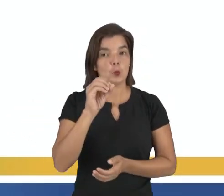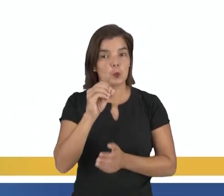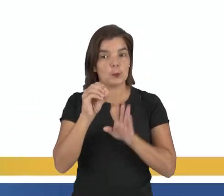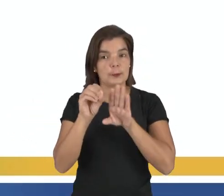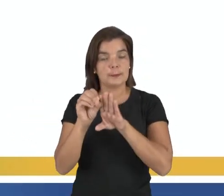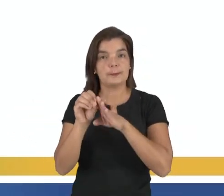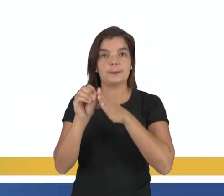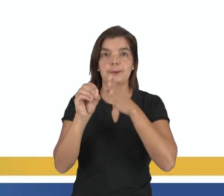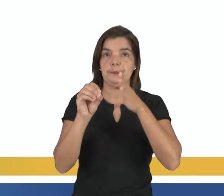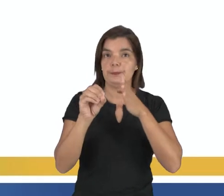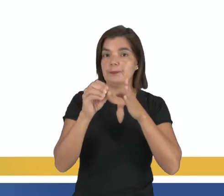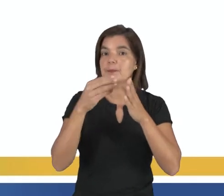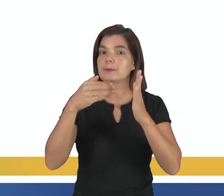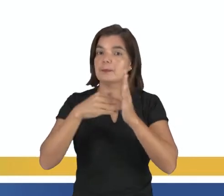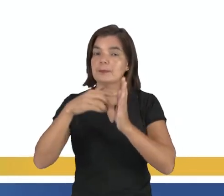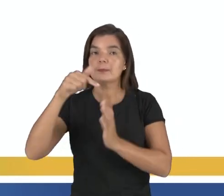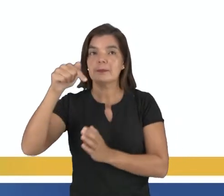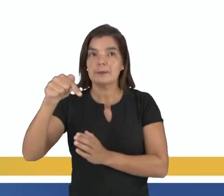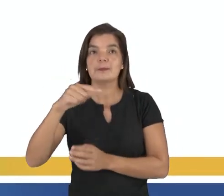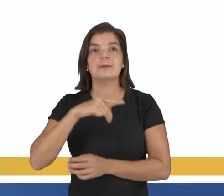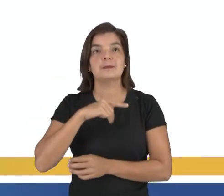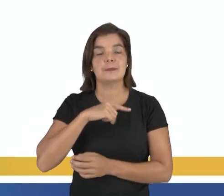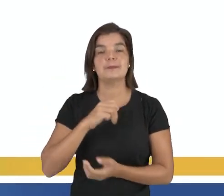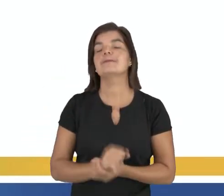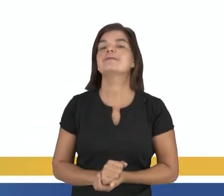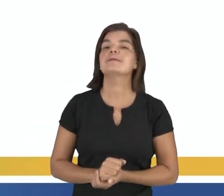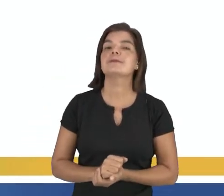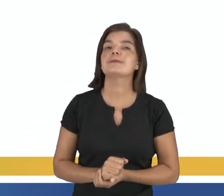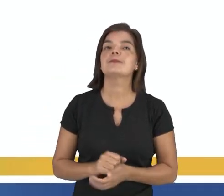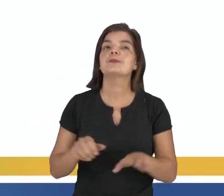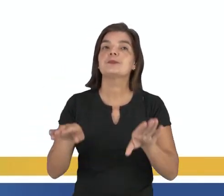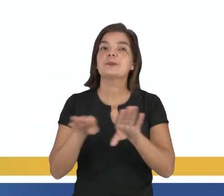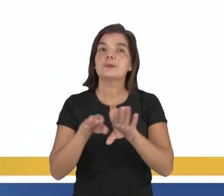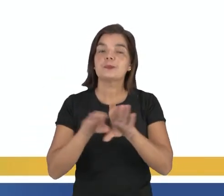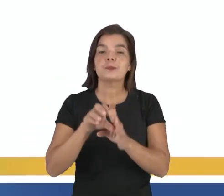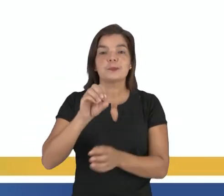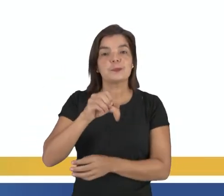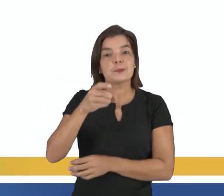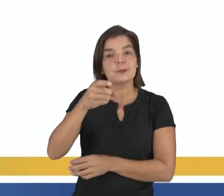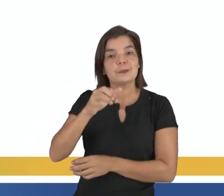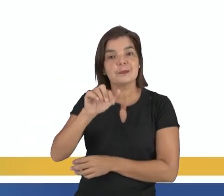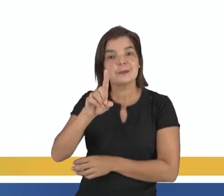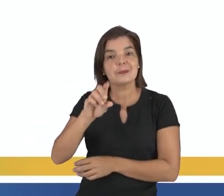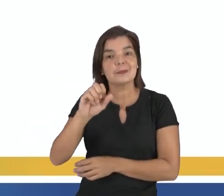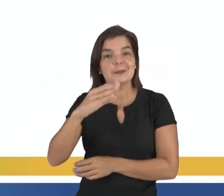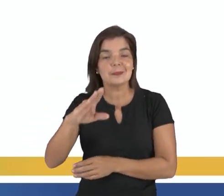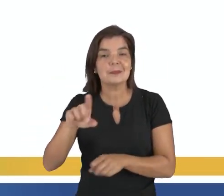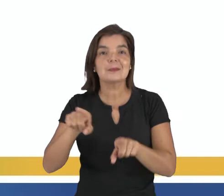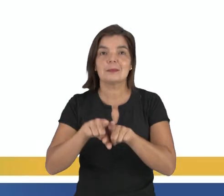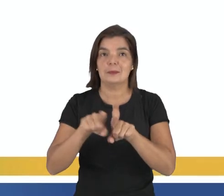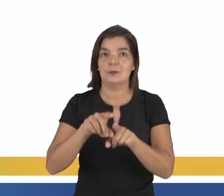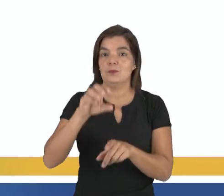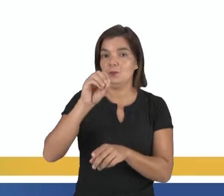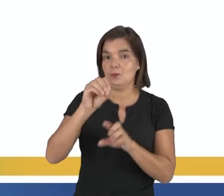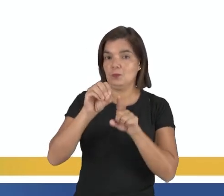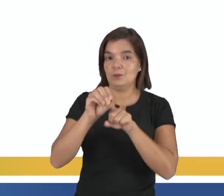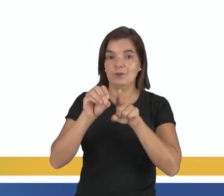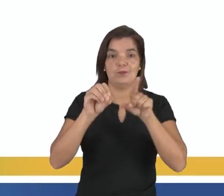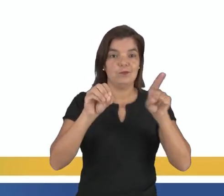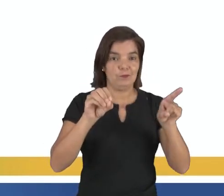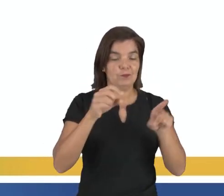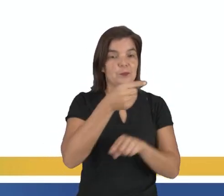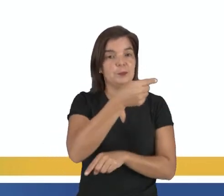0 para o mais 7, nós temos a oxidação dessa espécie química. Do 0 para o